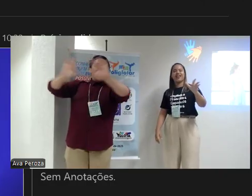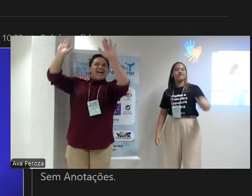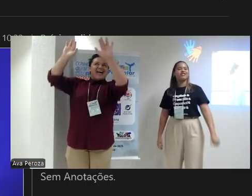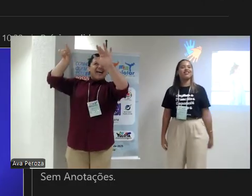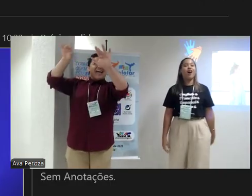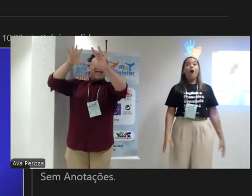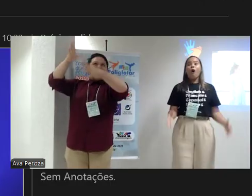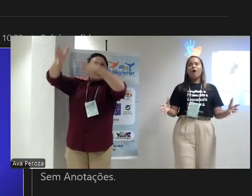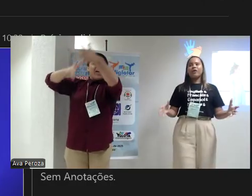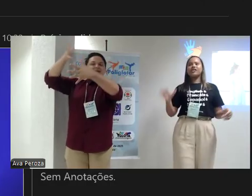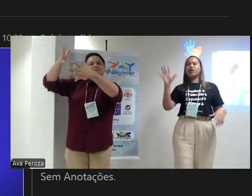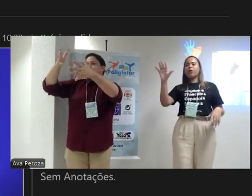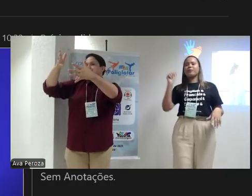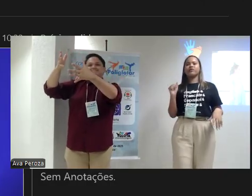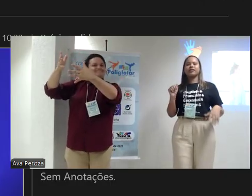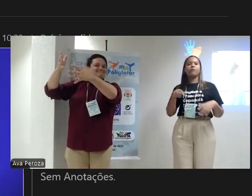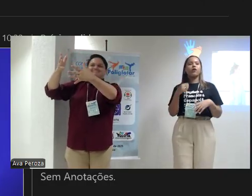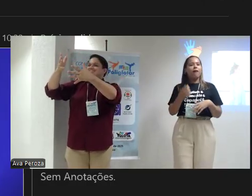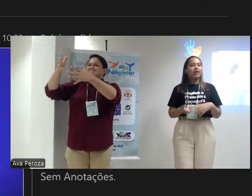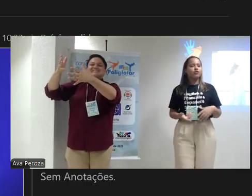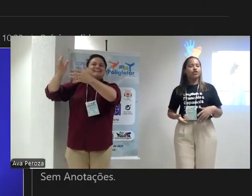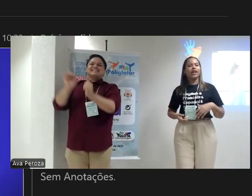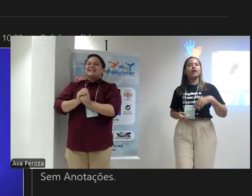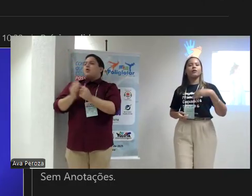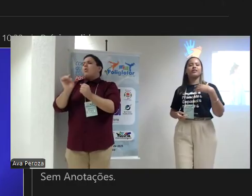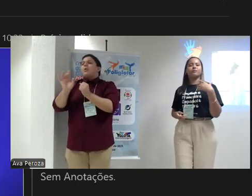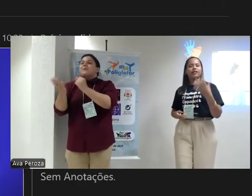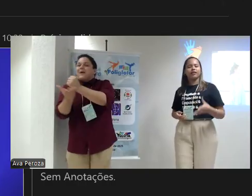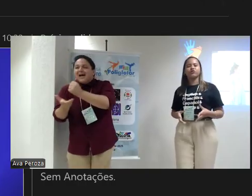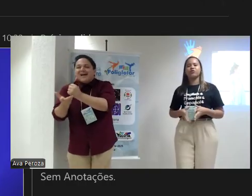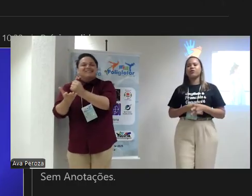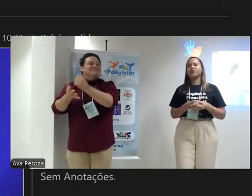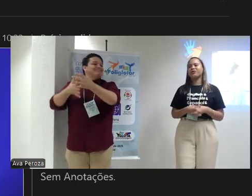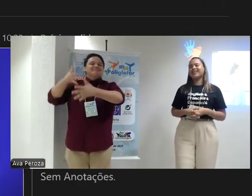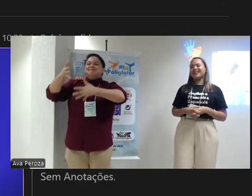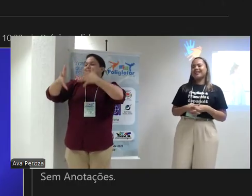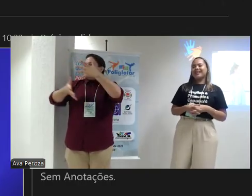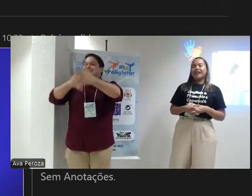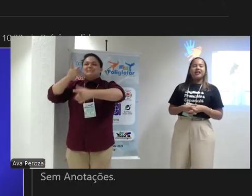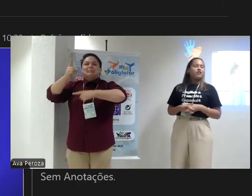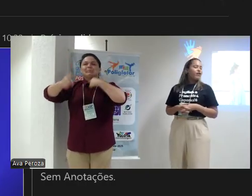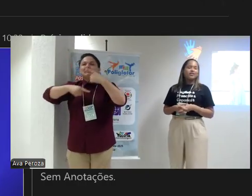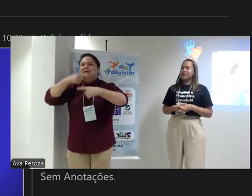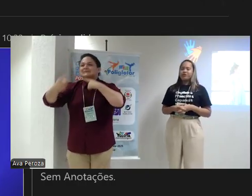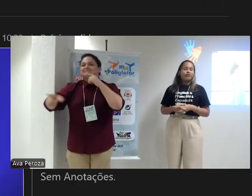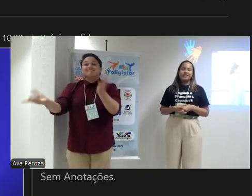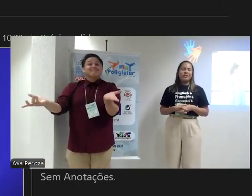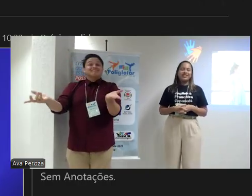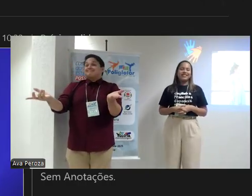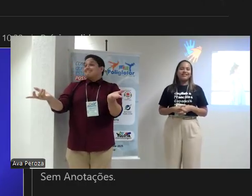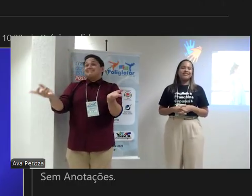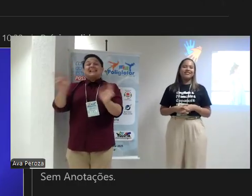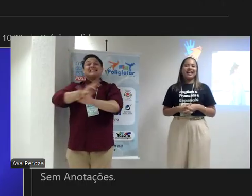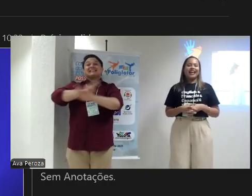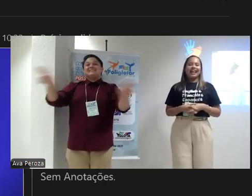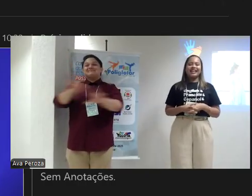falar. Ou ele chamou uma pessoa que sabia o básico de Libras para atender o surdo. Infelizmente, não foi isso que